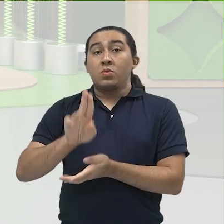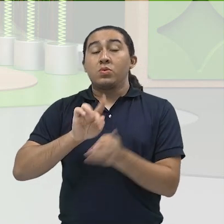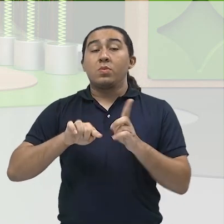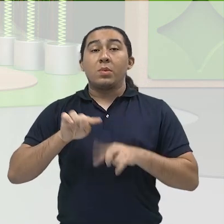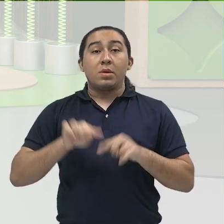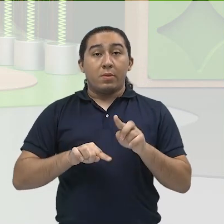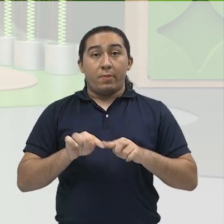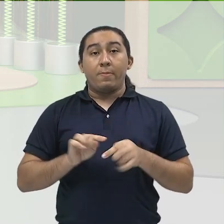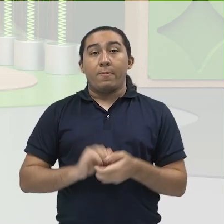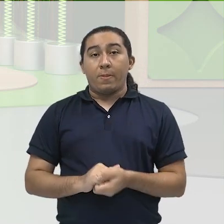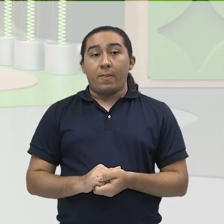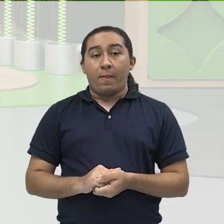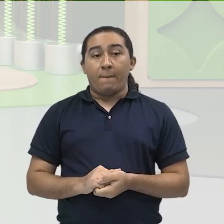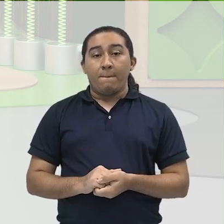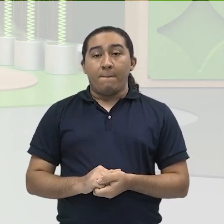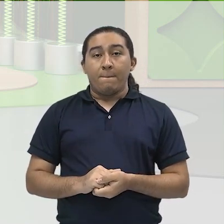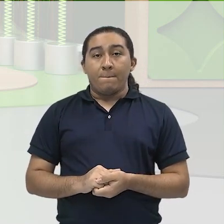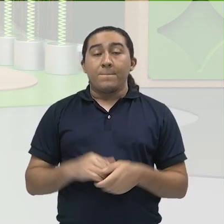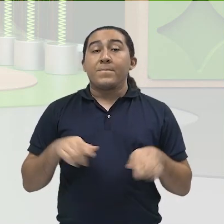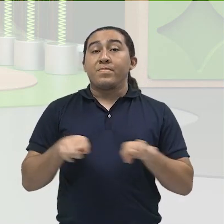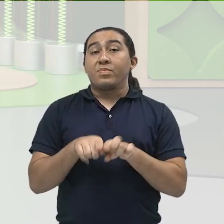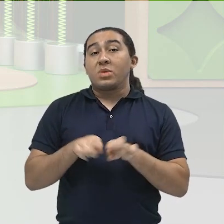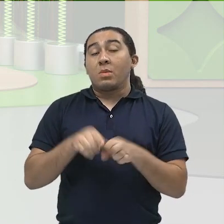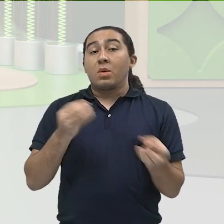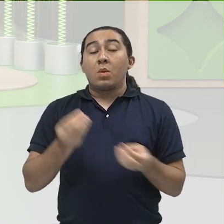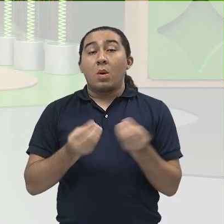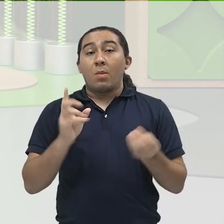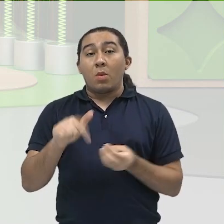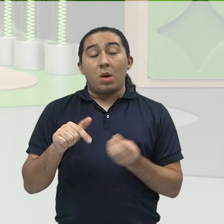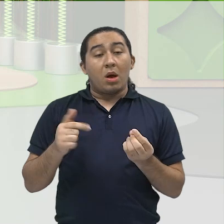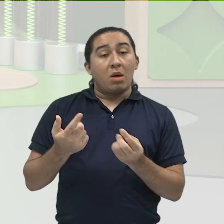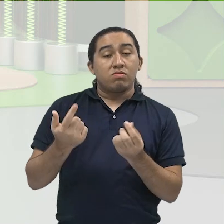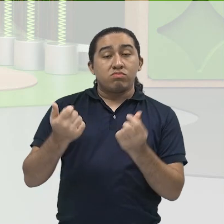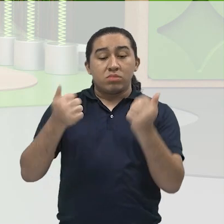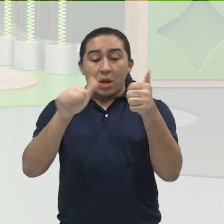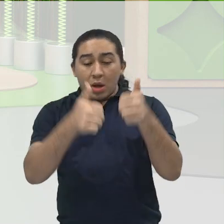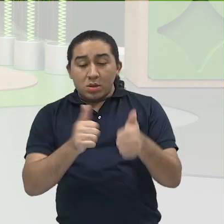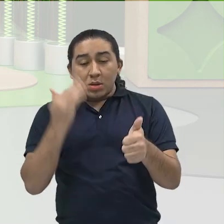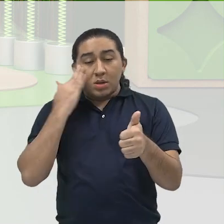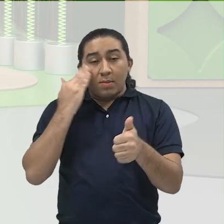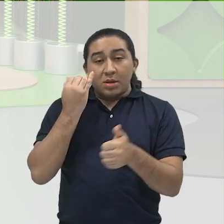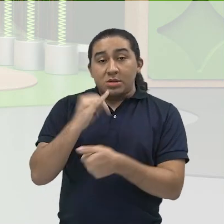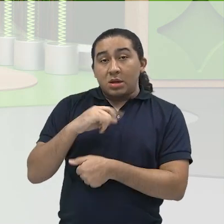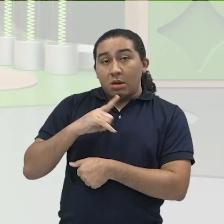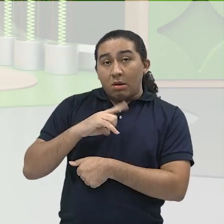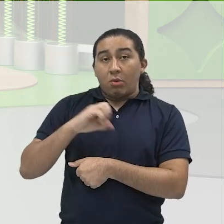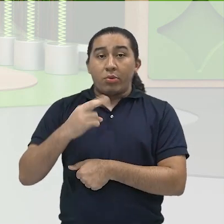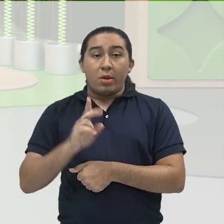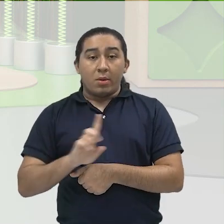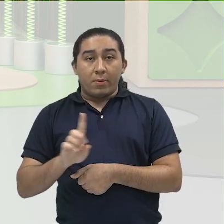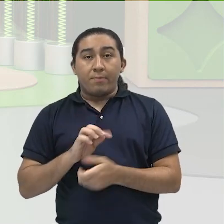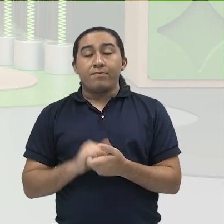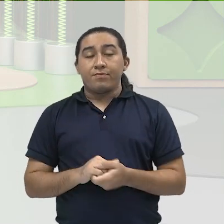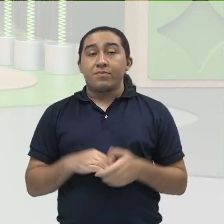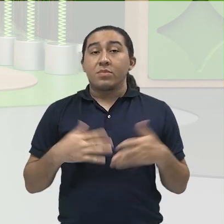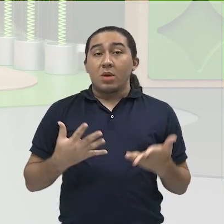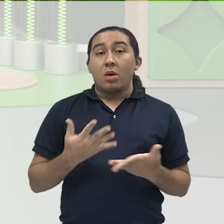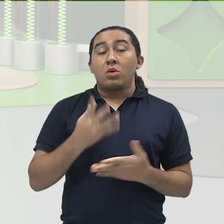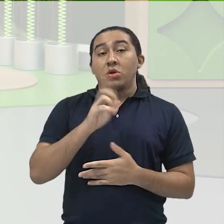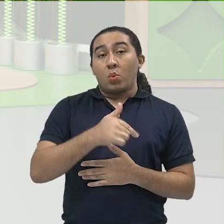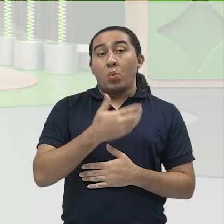tipo de instrumentos. E como é que se dá o diagnóstico? O diagnóstico nos homens, né, devido às